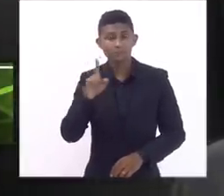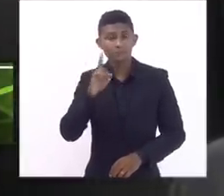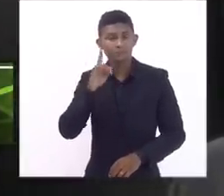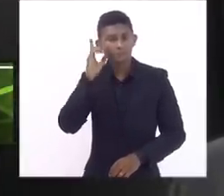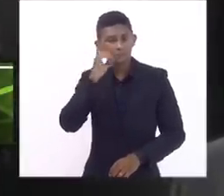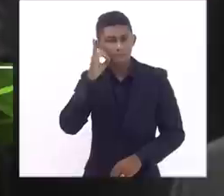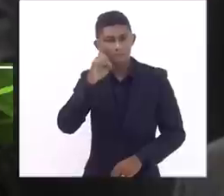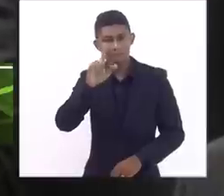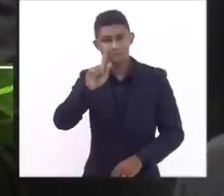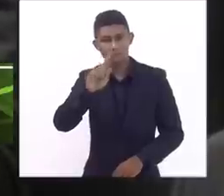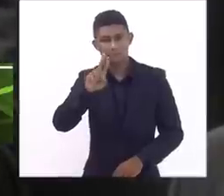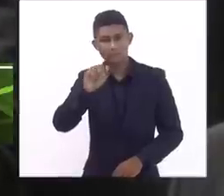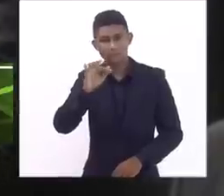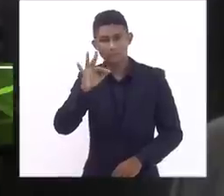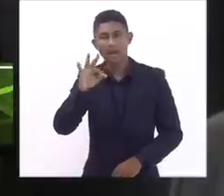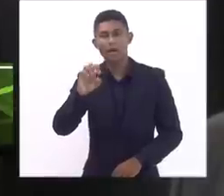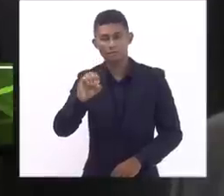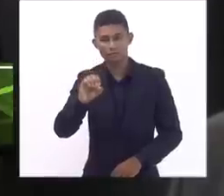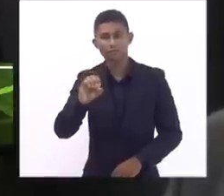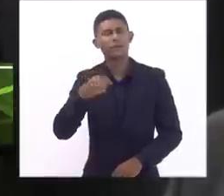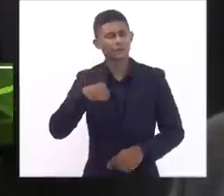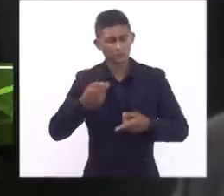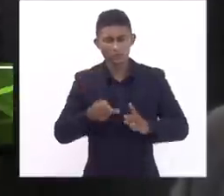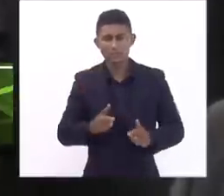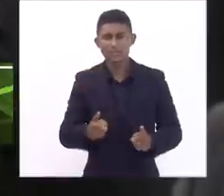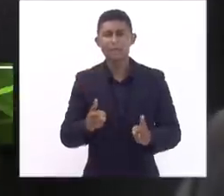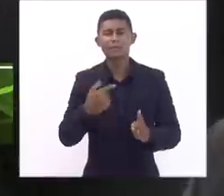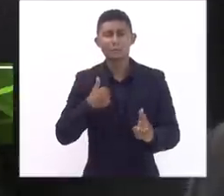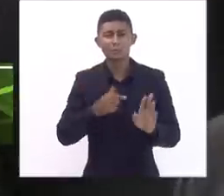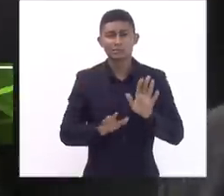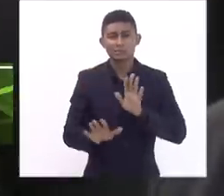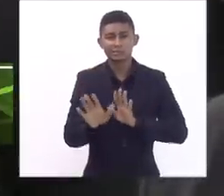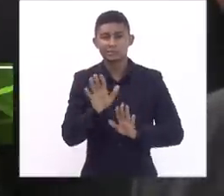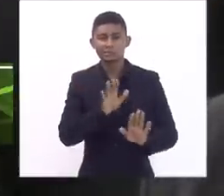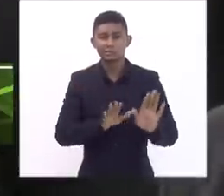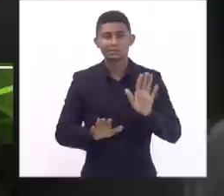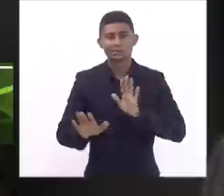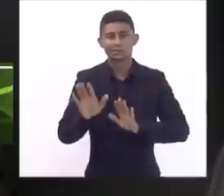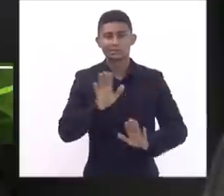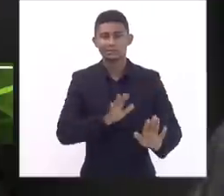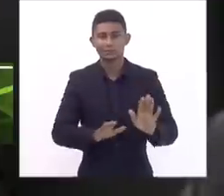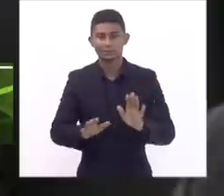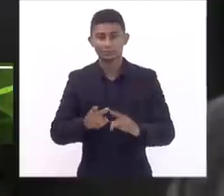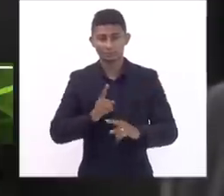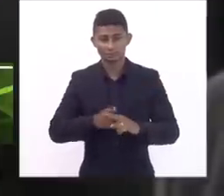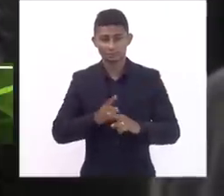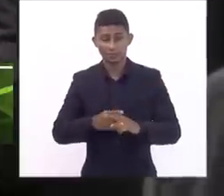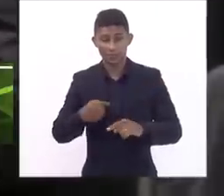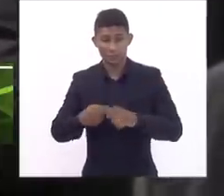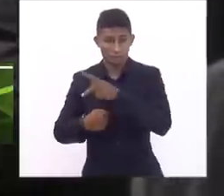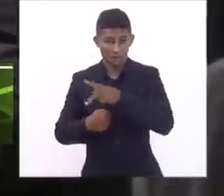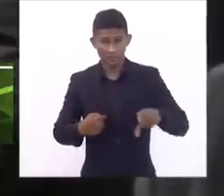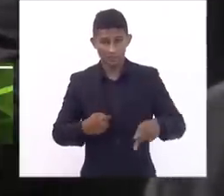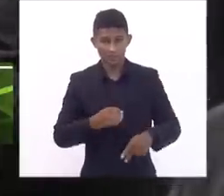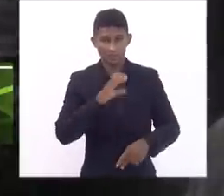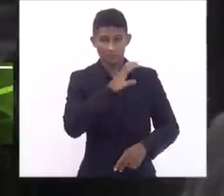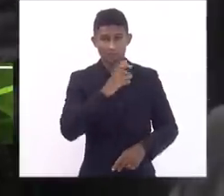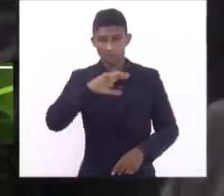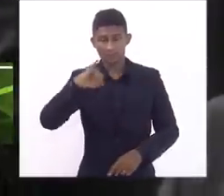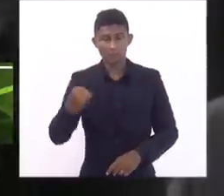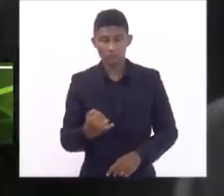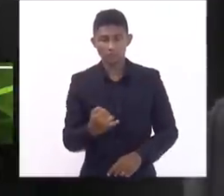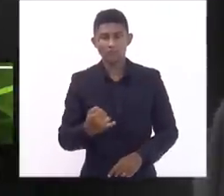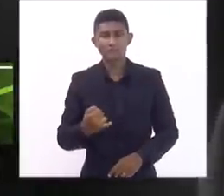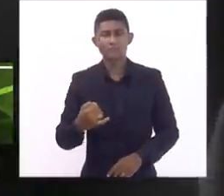fez essa proposta, eu tenho tido um cuidado, e Vossa Excelência é testemunha, de que, como presidente da CCJ, eu não devo jamais me